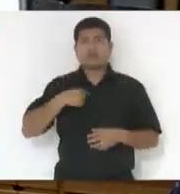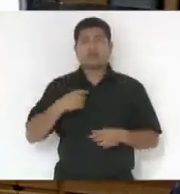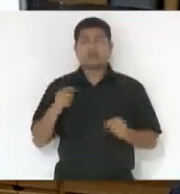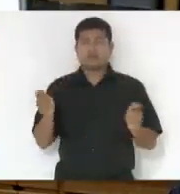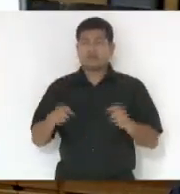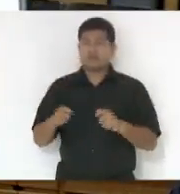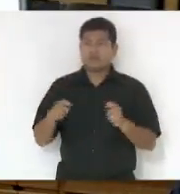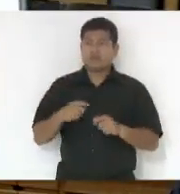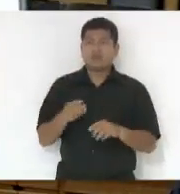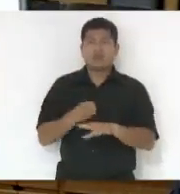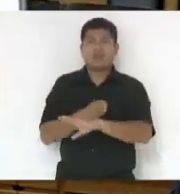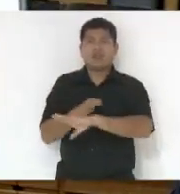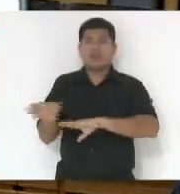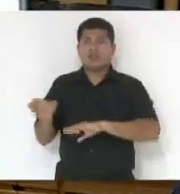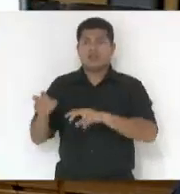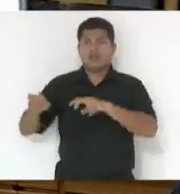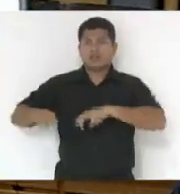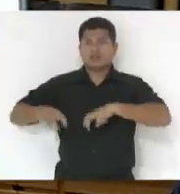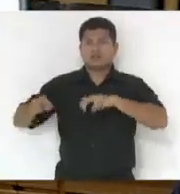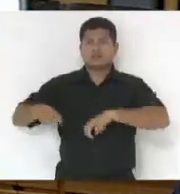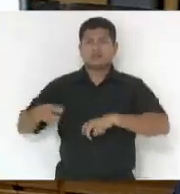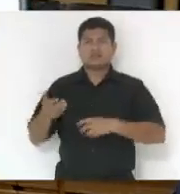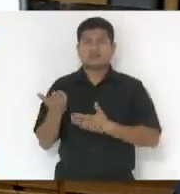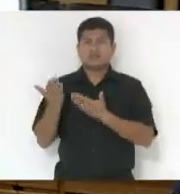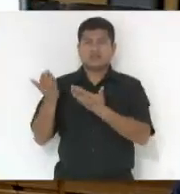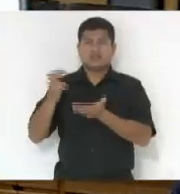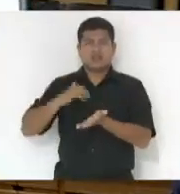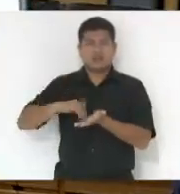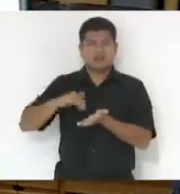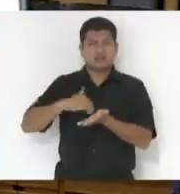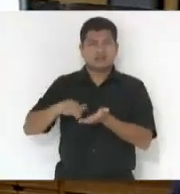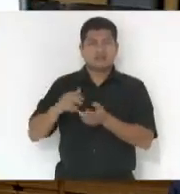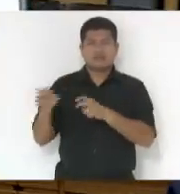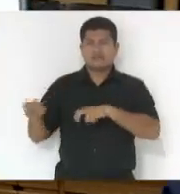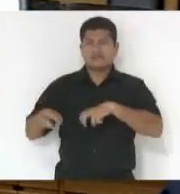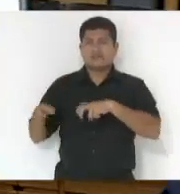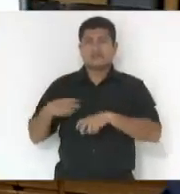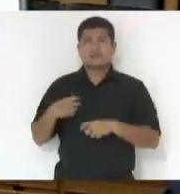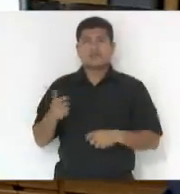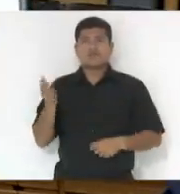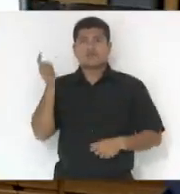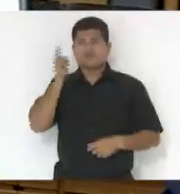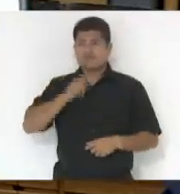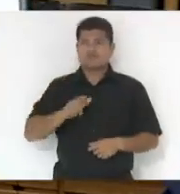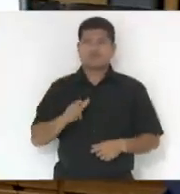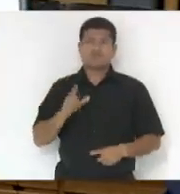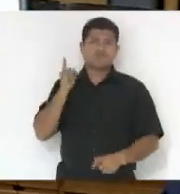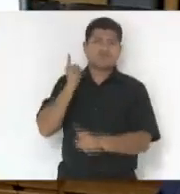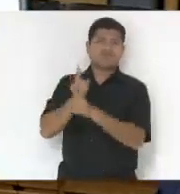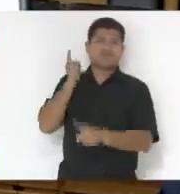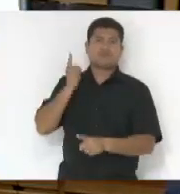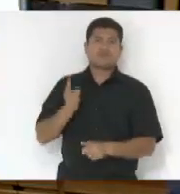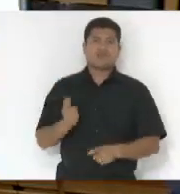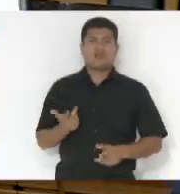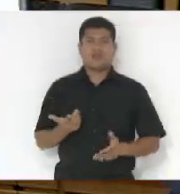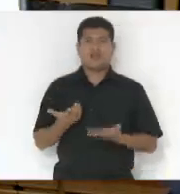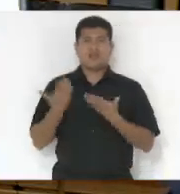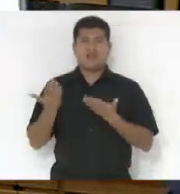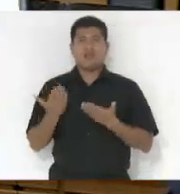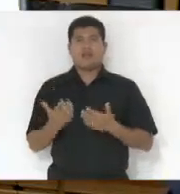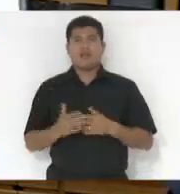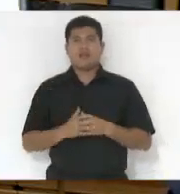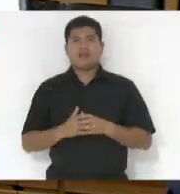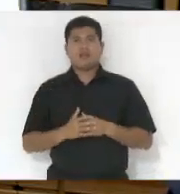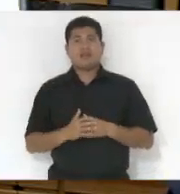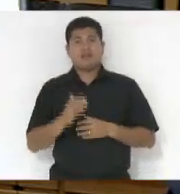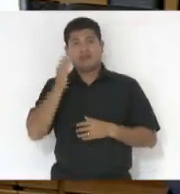e averiguar. Cada um de nós aqui pode ir lá e averiguar, que vai ter acesso a tudo. Então, o secretário não pode dizer que não tem acesso. Sabe o que